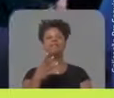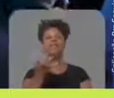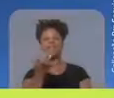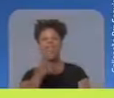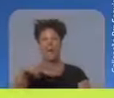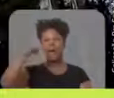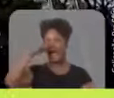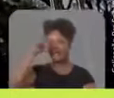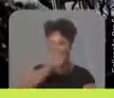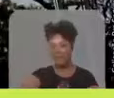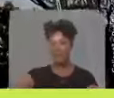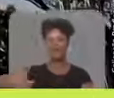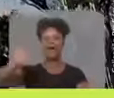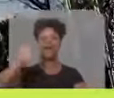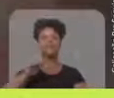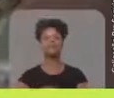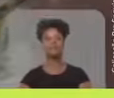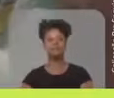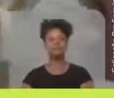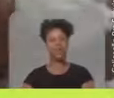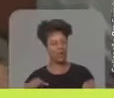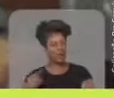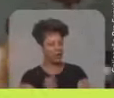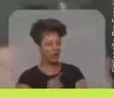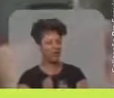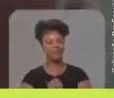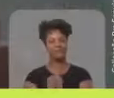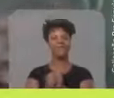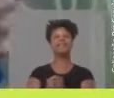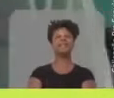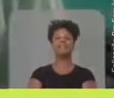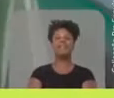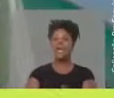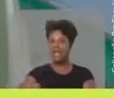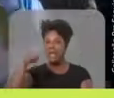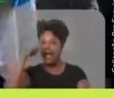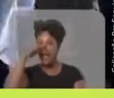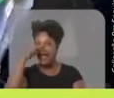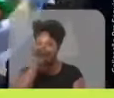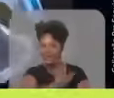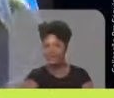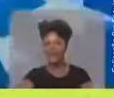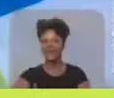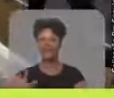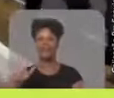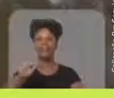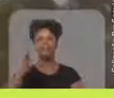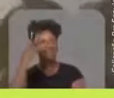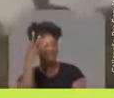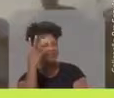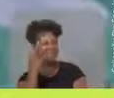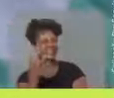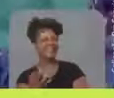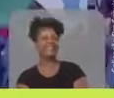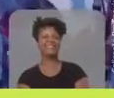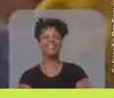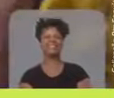Quer mais Caiado pra Goiás? E é assim que a gente vai. Vai Caiado, vai